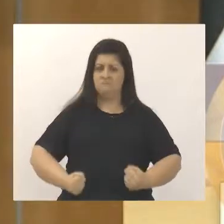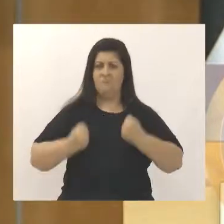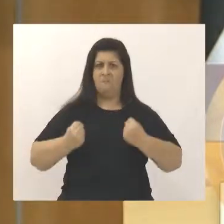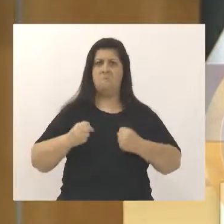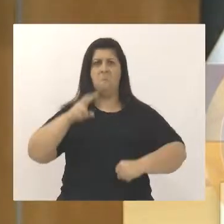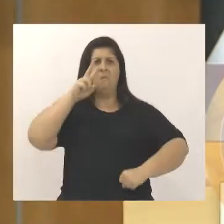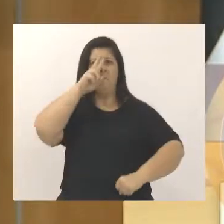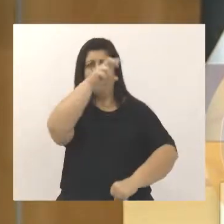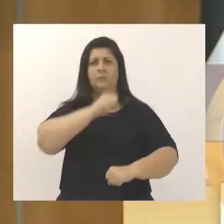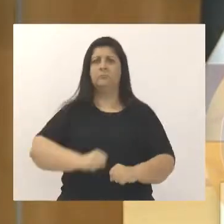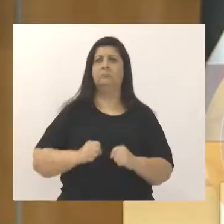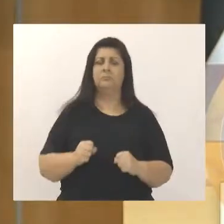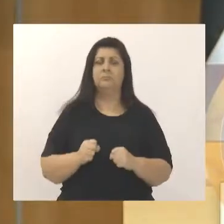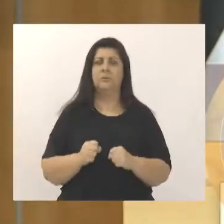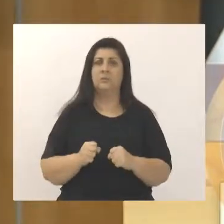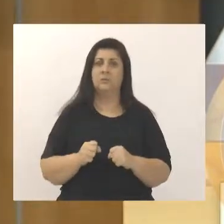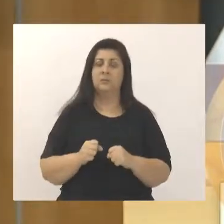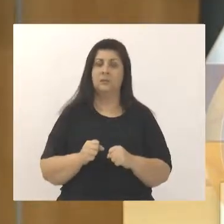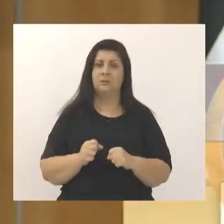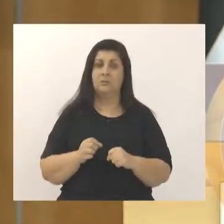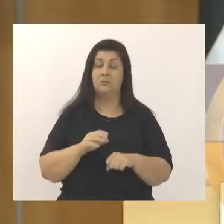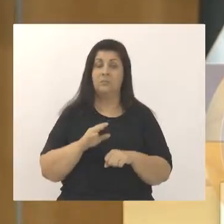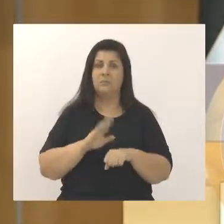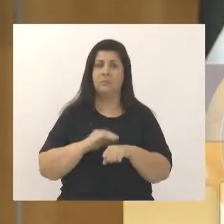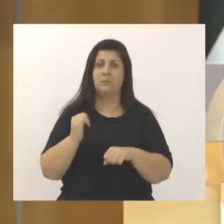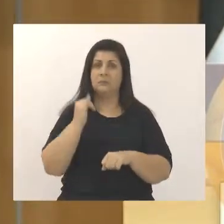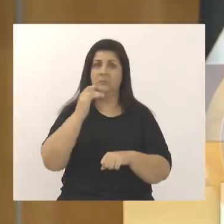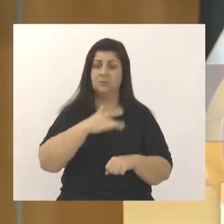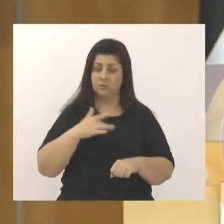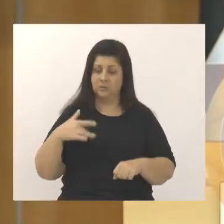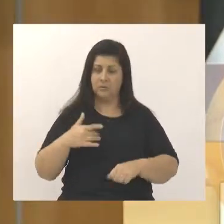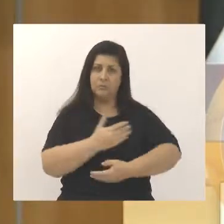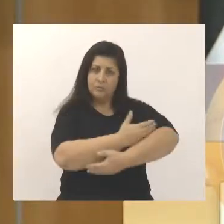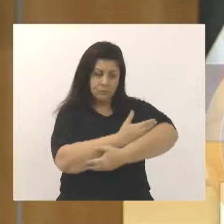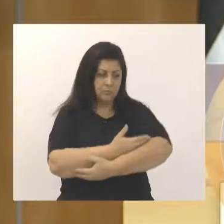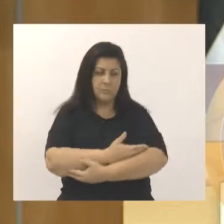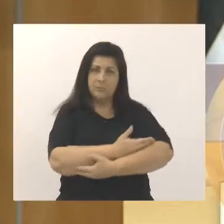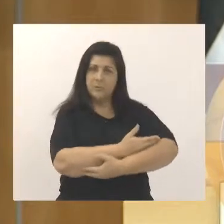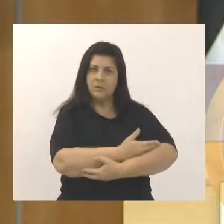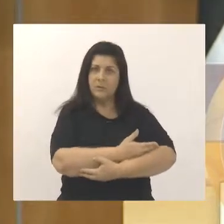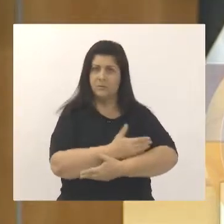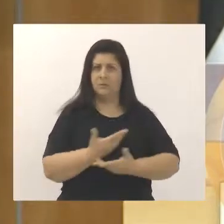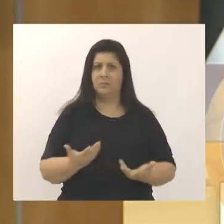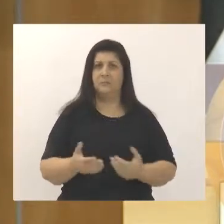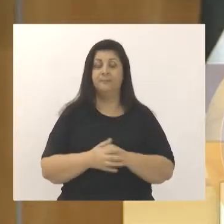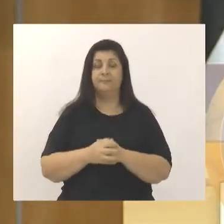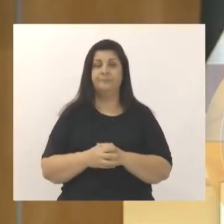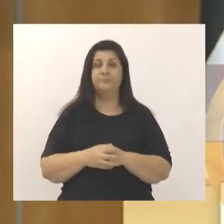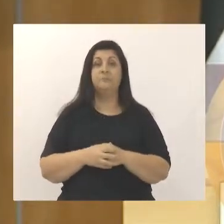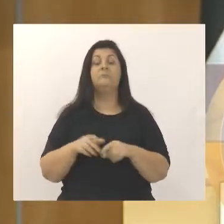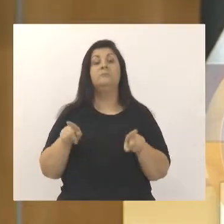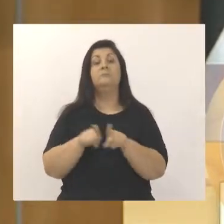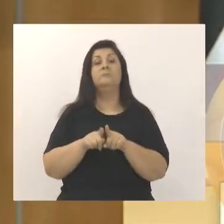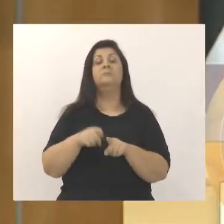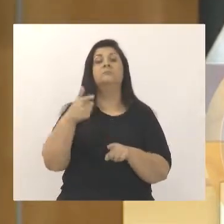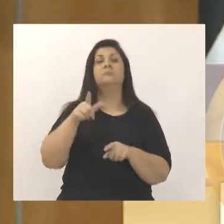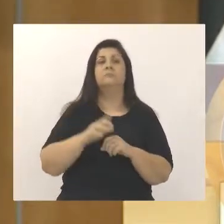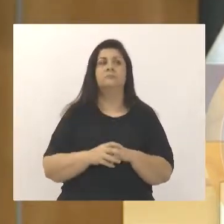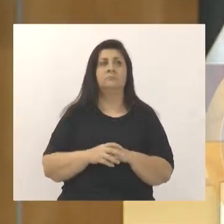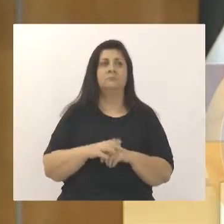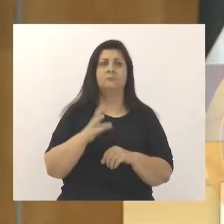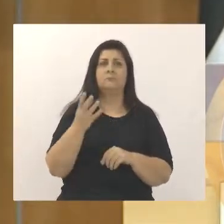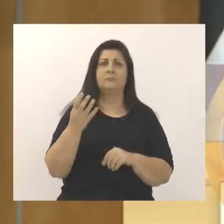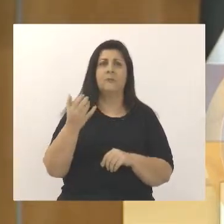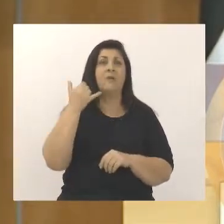para parir e o bem-estar da criança fica em segundo plano. E a gente tem o outro lado. Quantos vereadores me